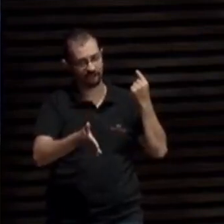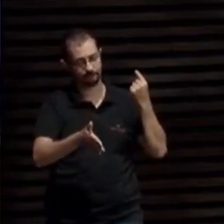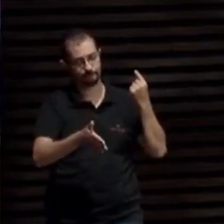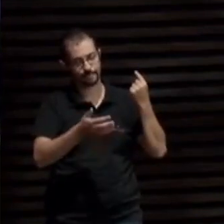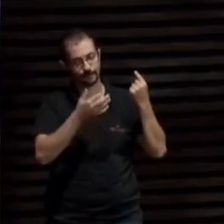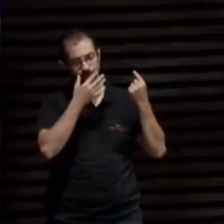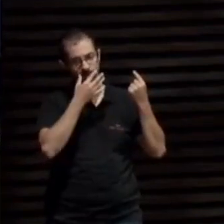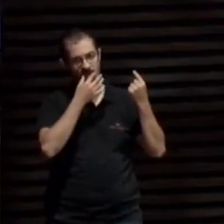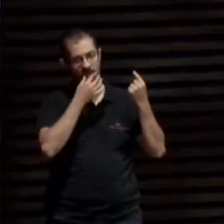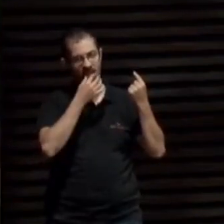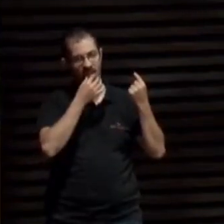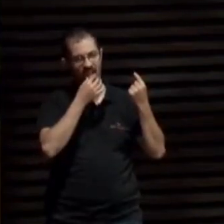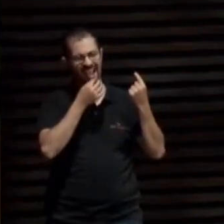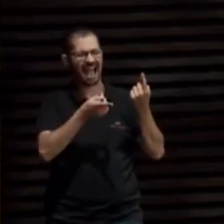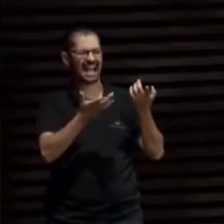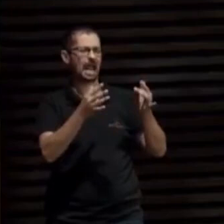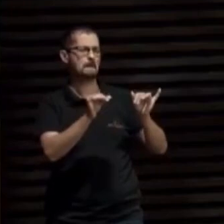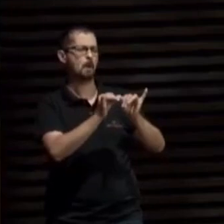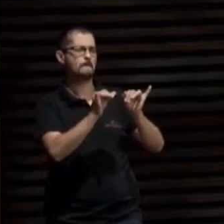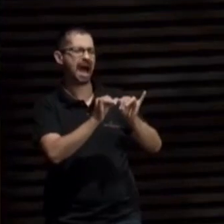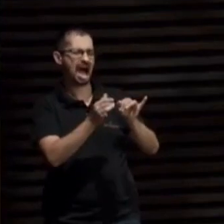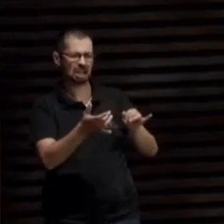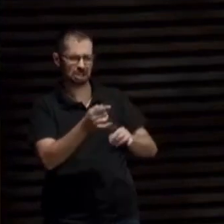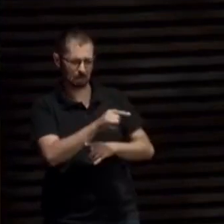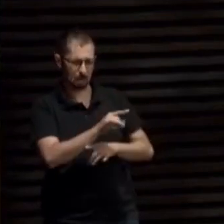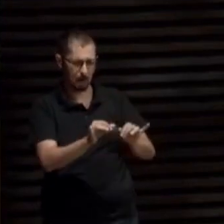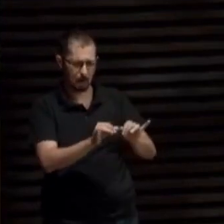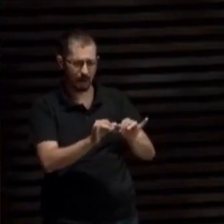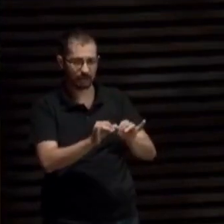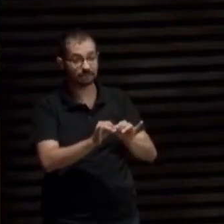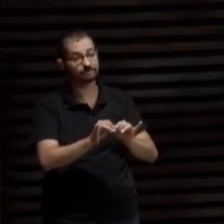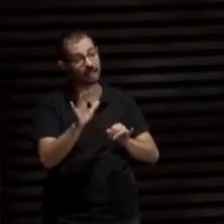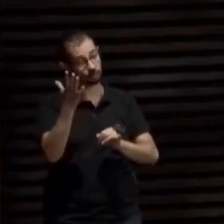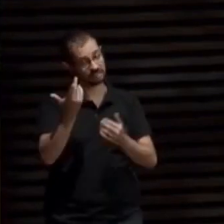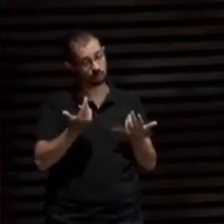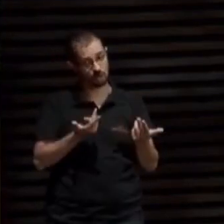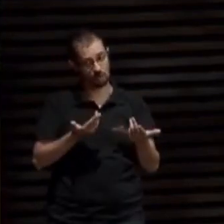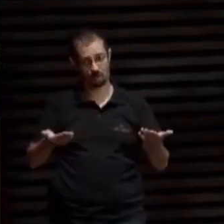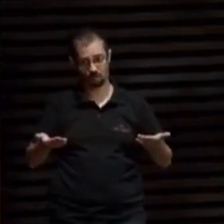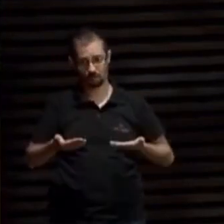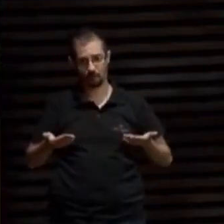Ah, mas aquele livro é uma bobagem. Tá bom, uma bobagem. Mas está acontecendo.